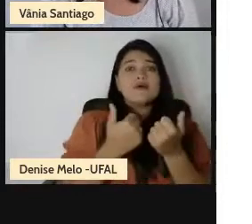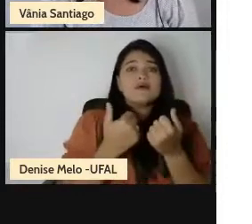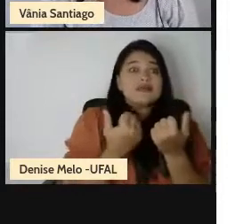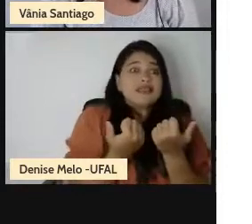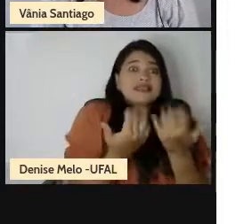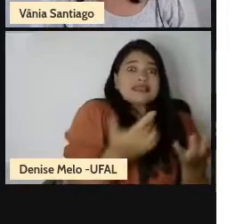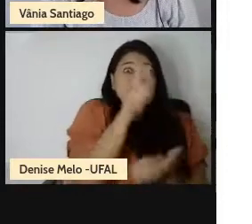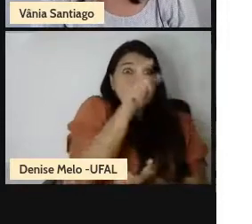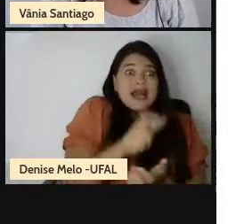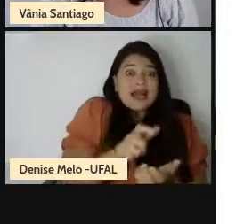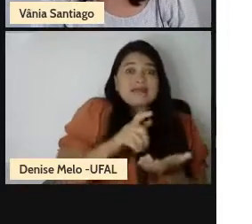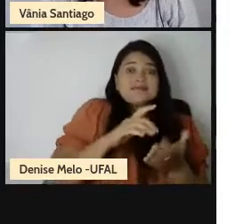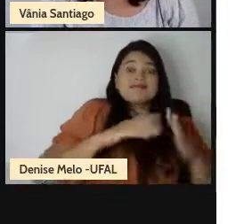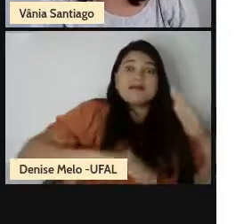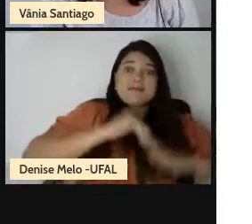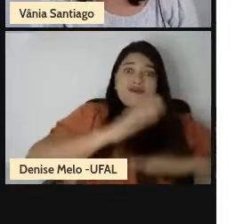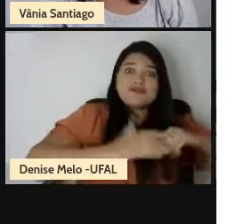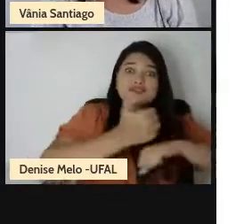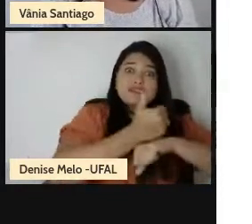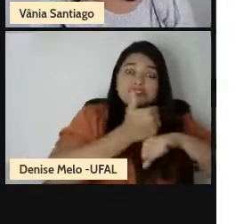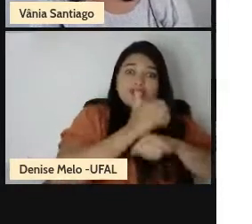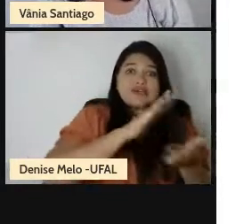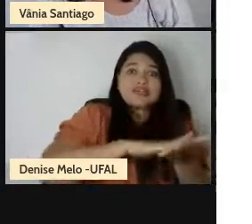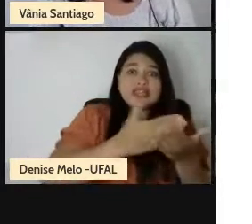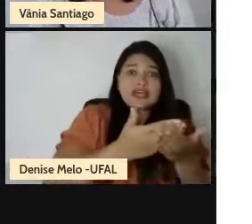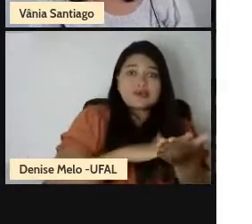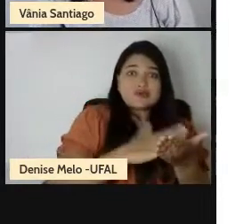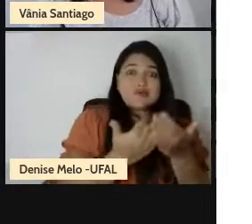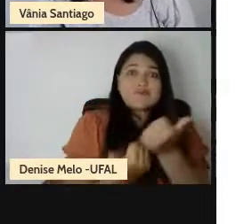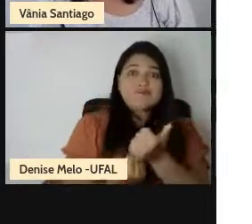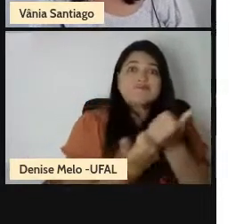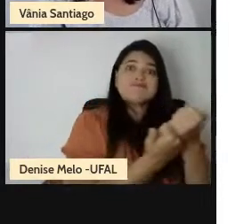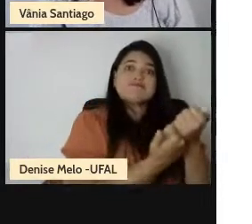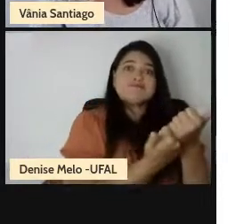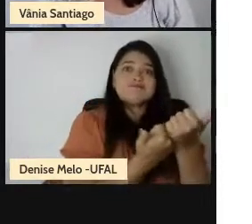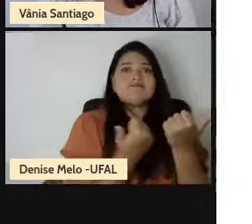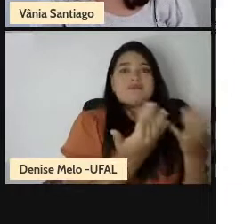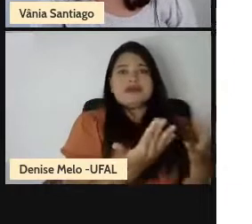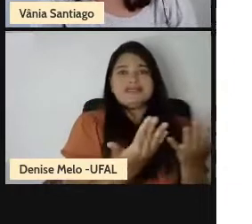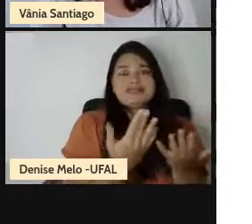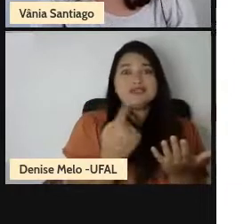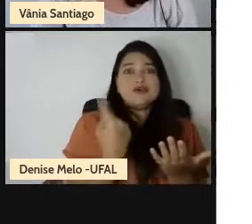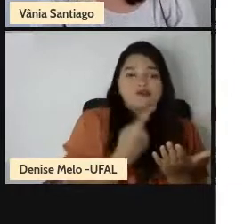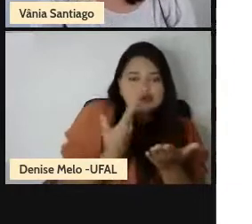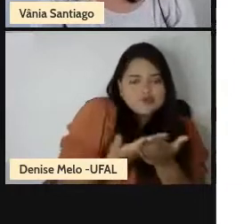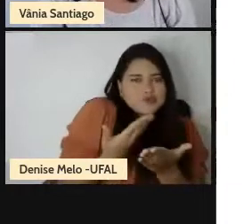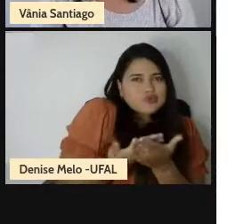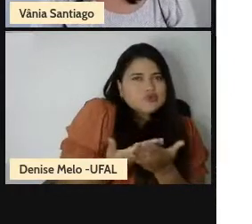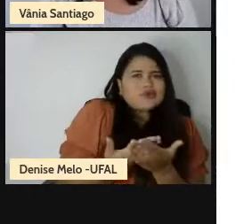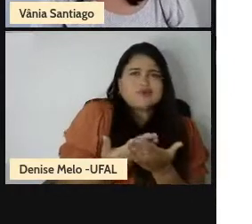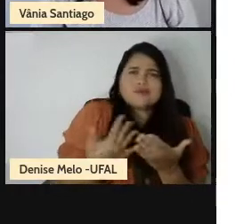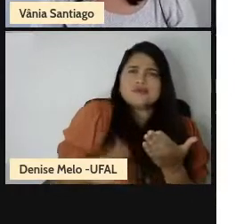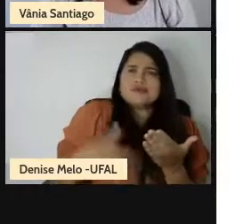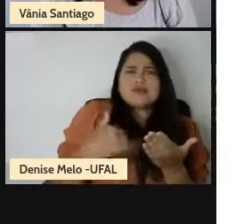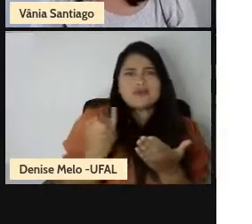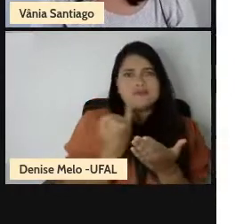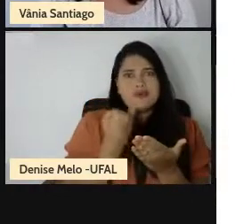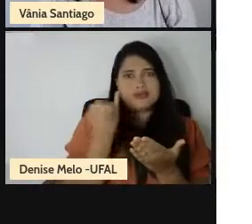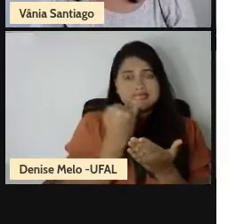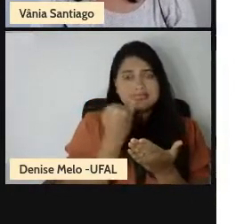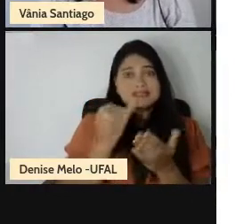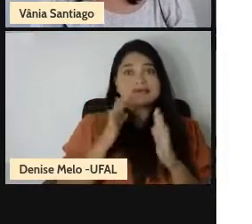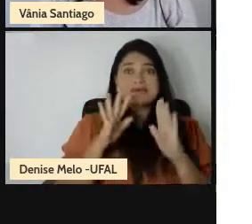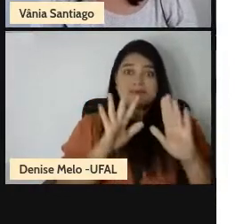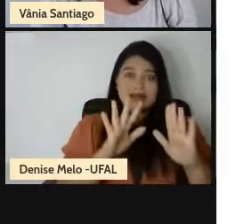do tradutor e intérprete de língua de sinais. Então, os estudos que a gente faz, eles são muito importantes, mas eles devem ser estudos